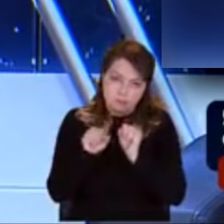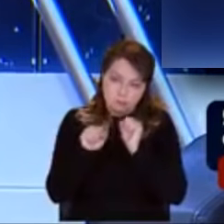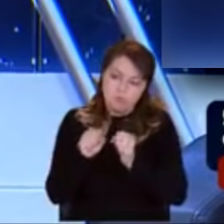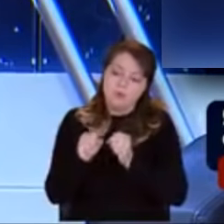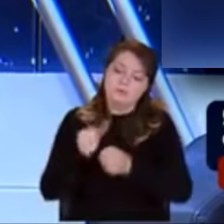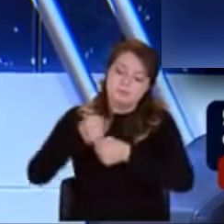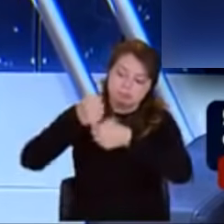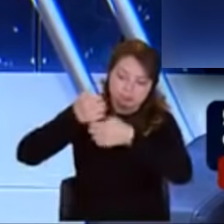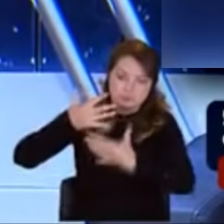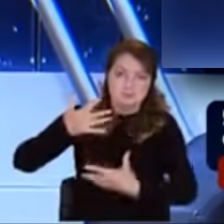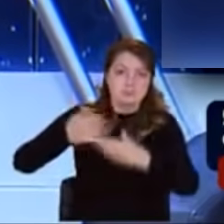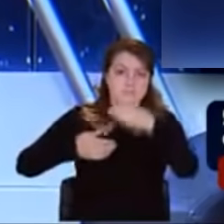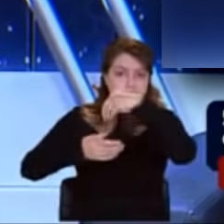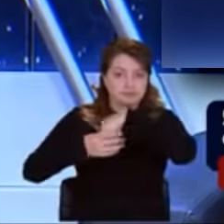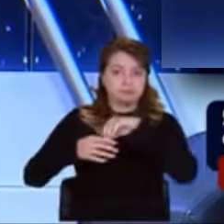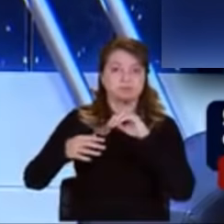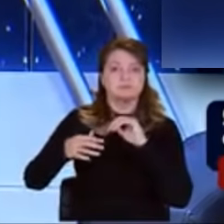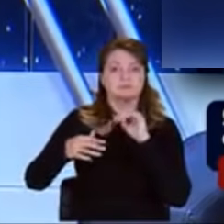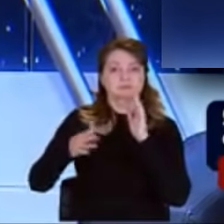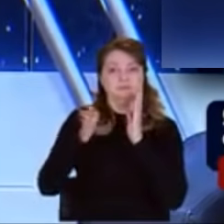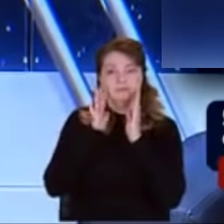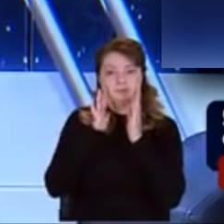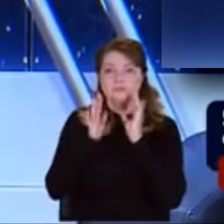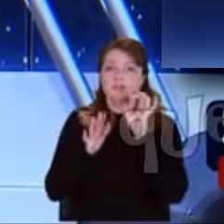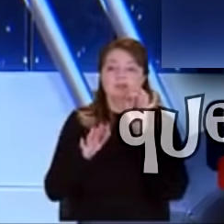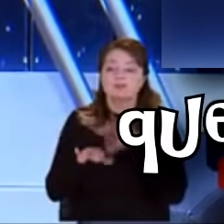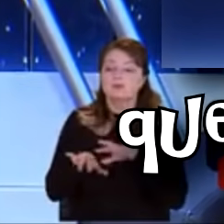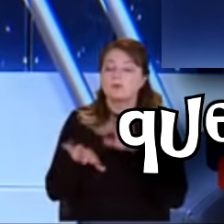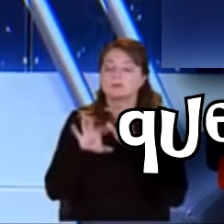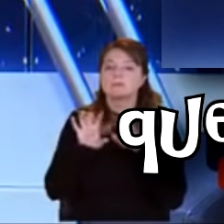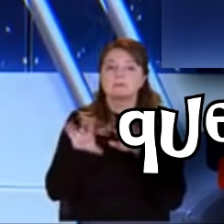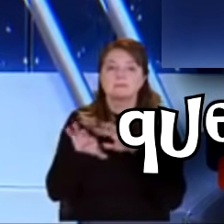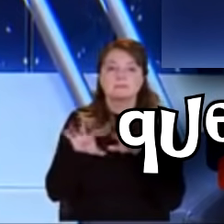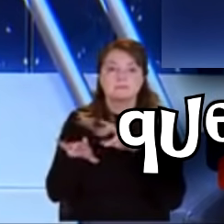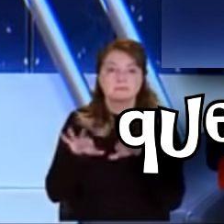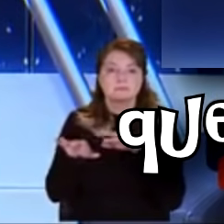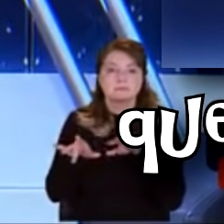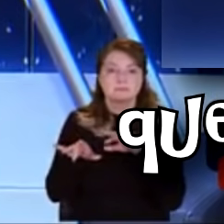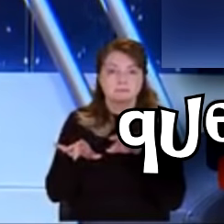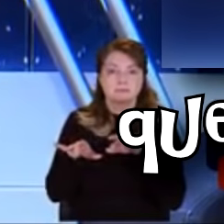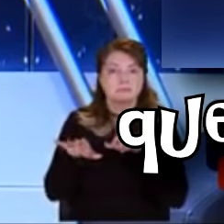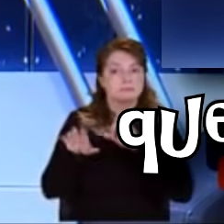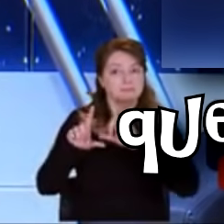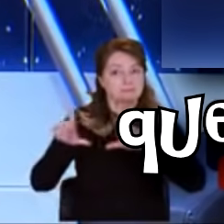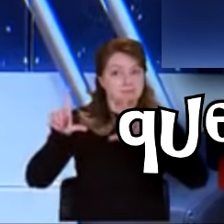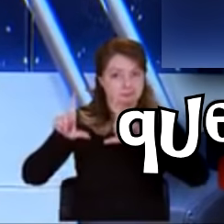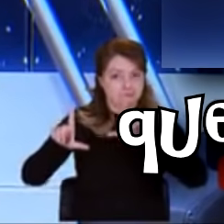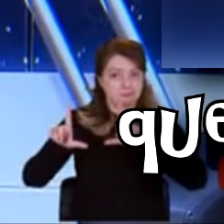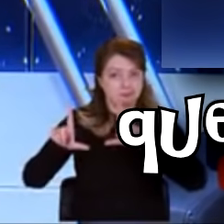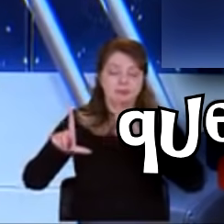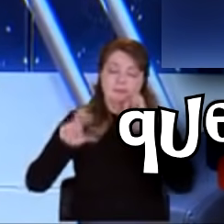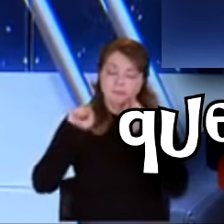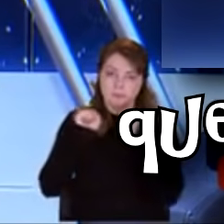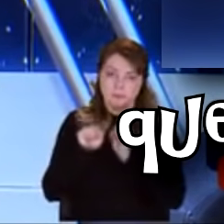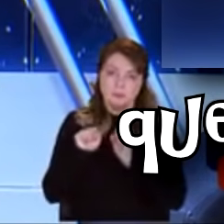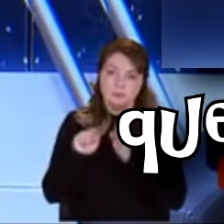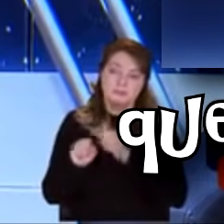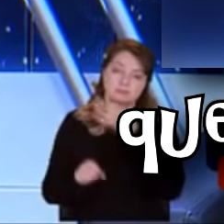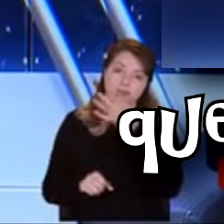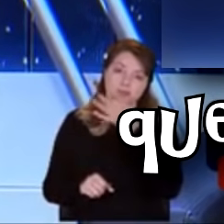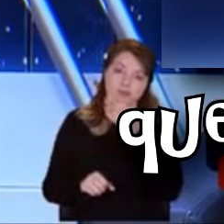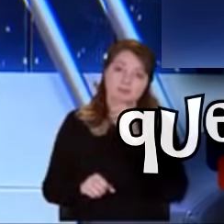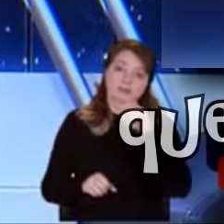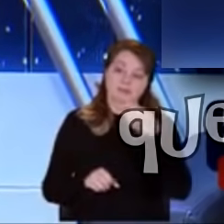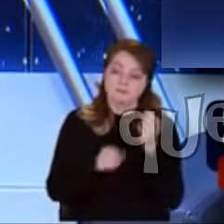E ainda, obviamente, sendo um desrespeito com Deus, tá ligado? Usando o nome dele para fazer uma engenharia social com mentiras sobre até